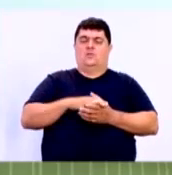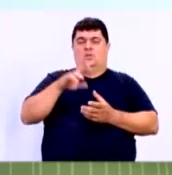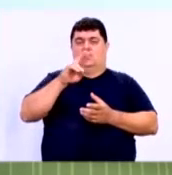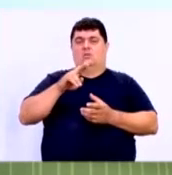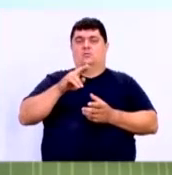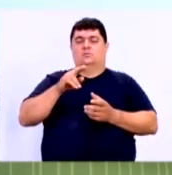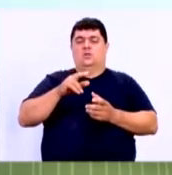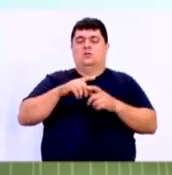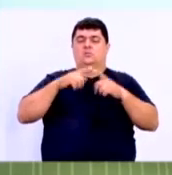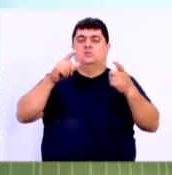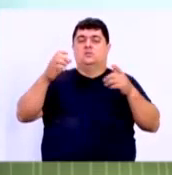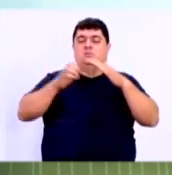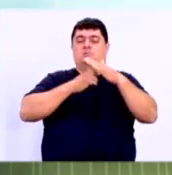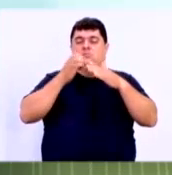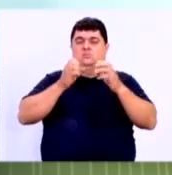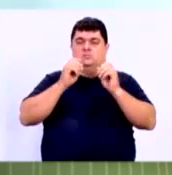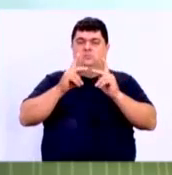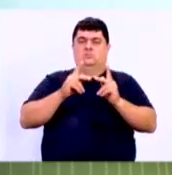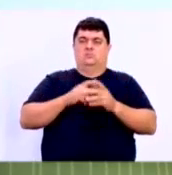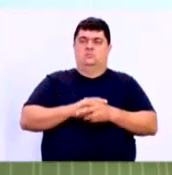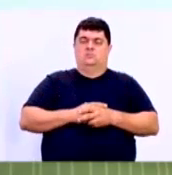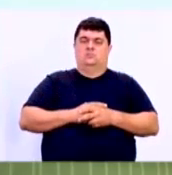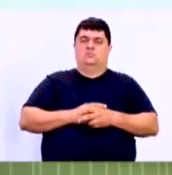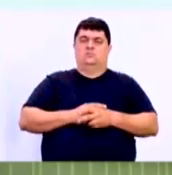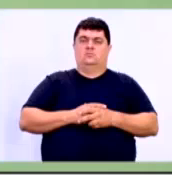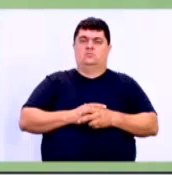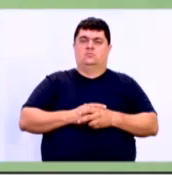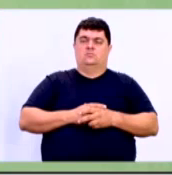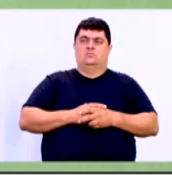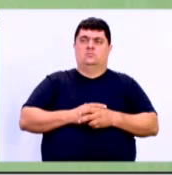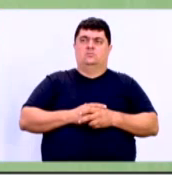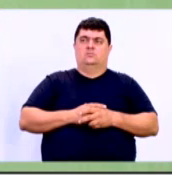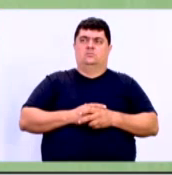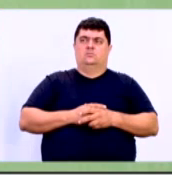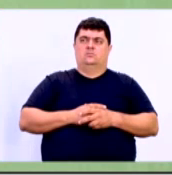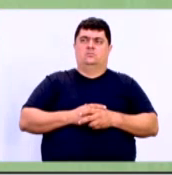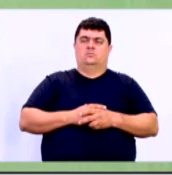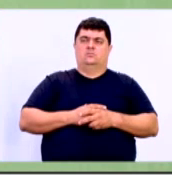pelas grandes corporações, tá ok? Vamos ver o fluxo?